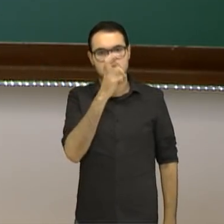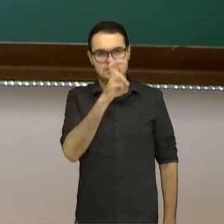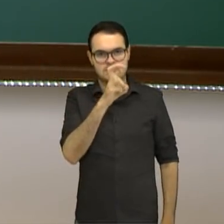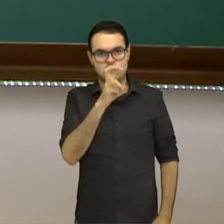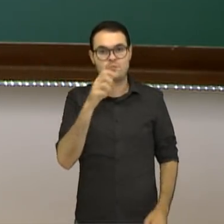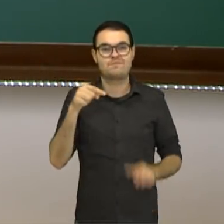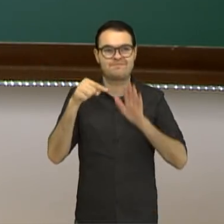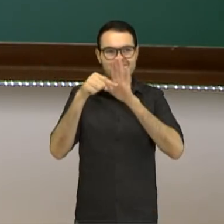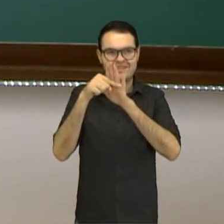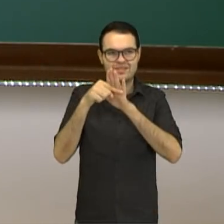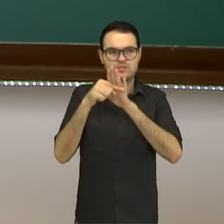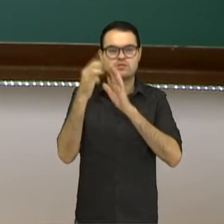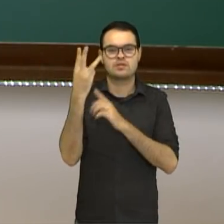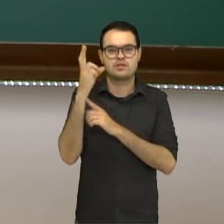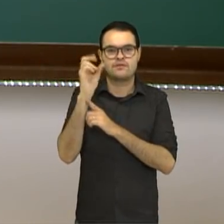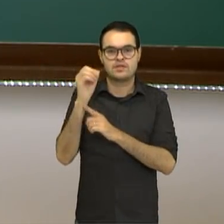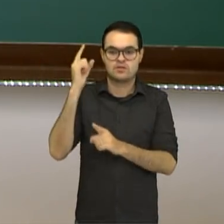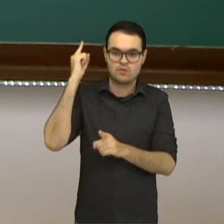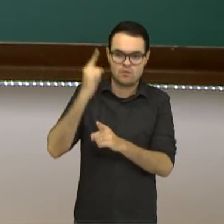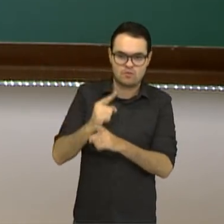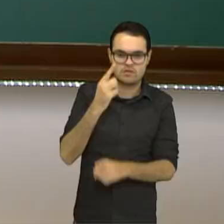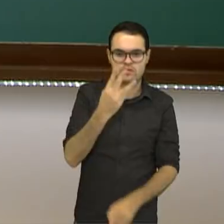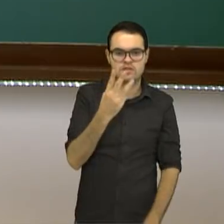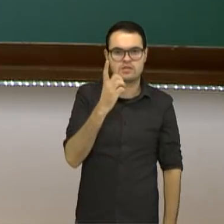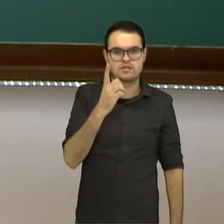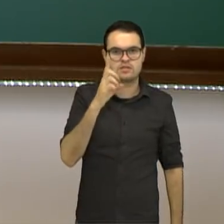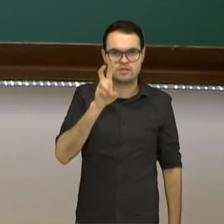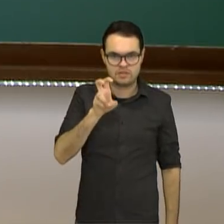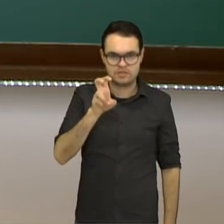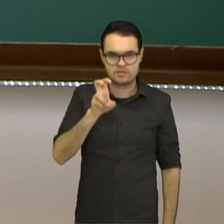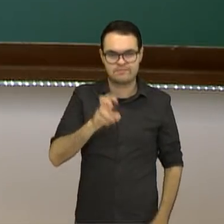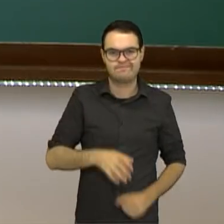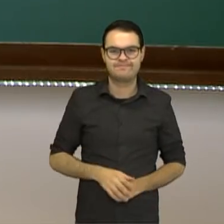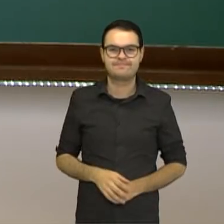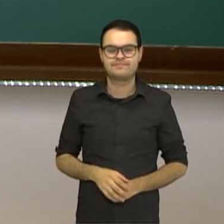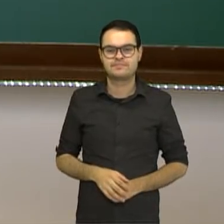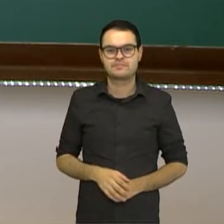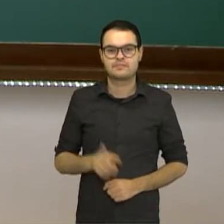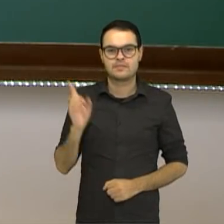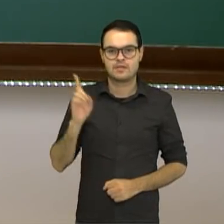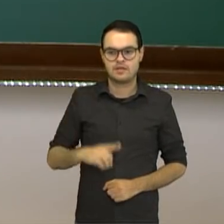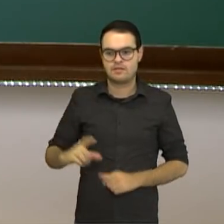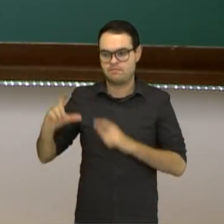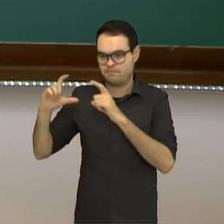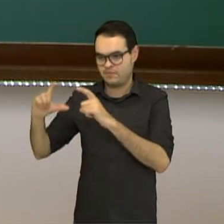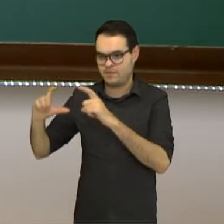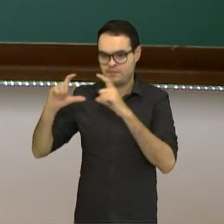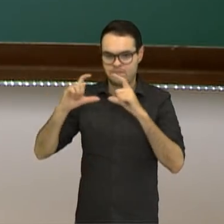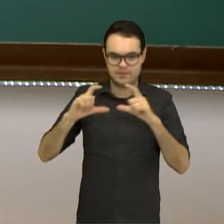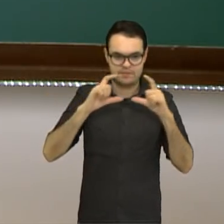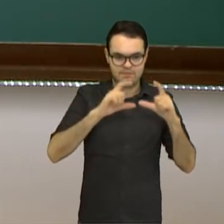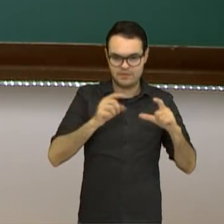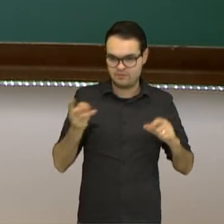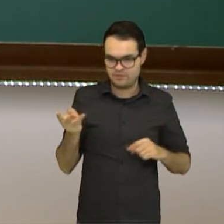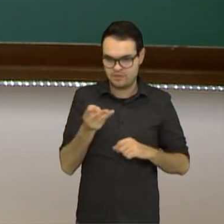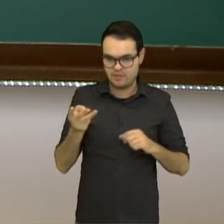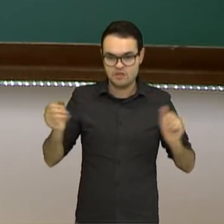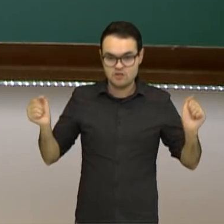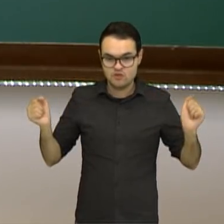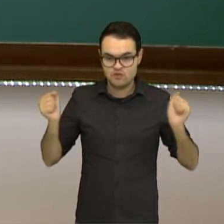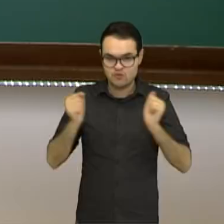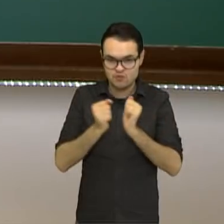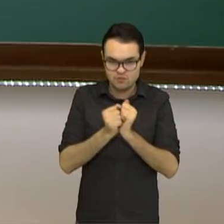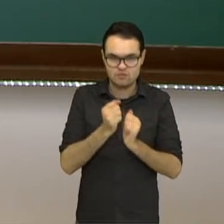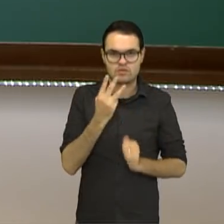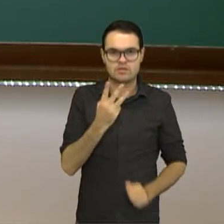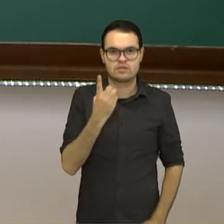635 e vou encontrar o 315. Como são três cartões que juntos dá o 315, é só